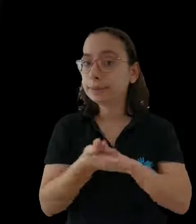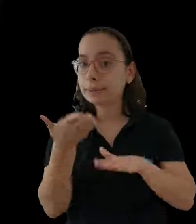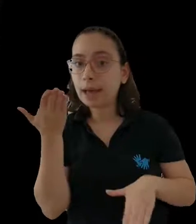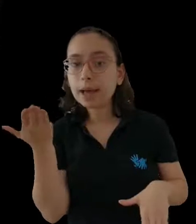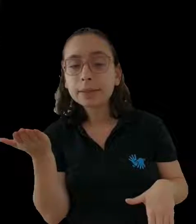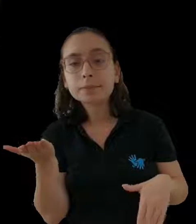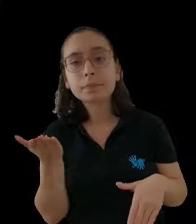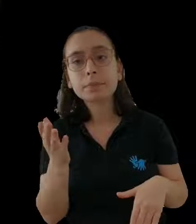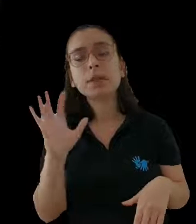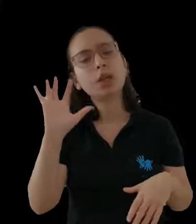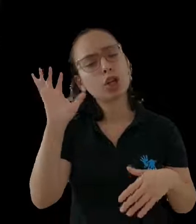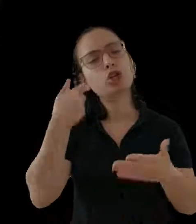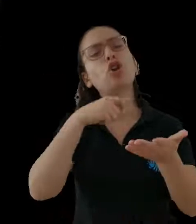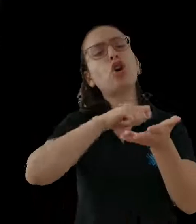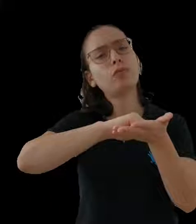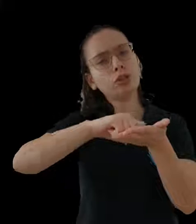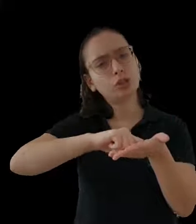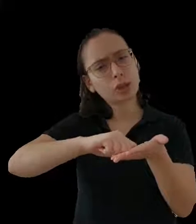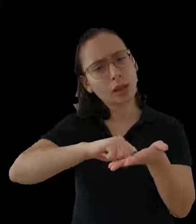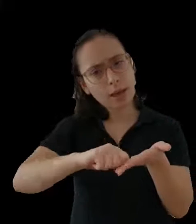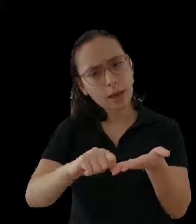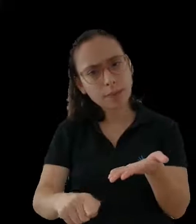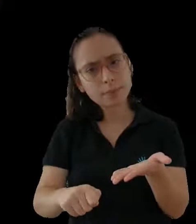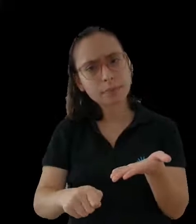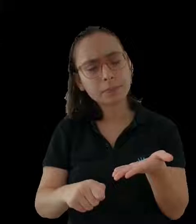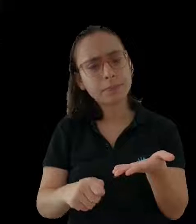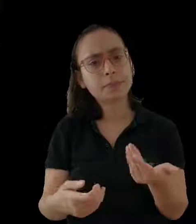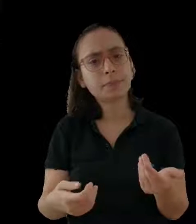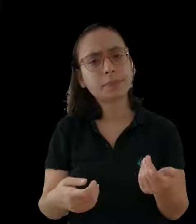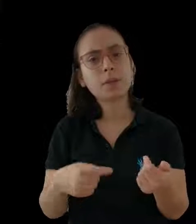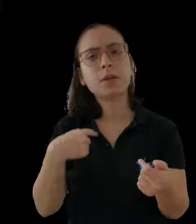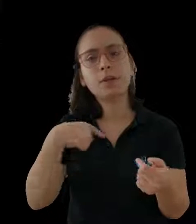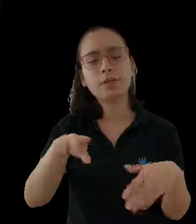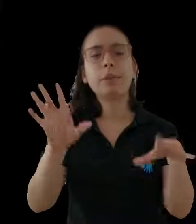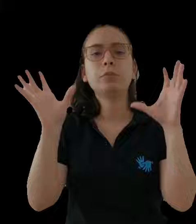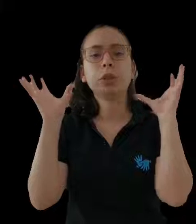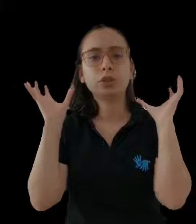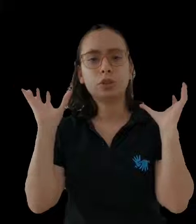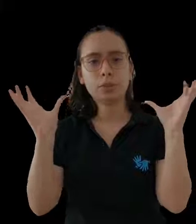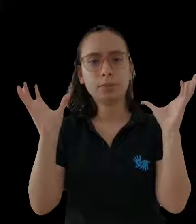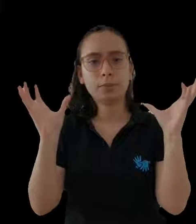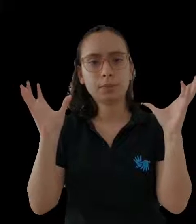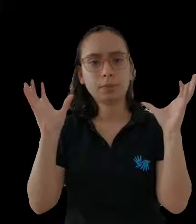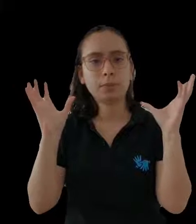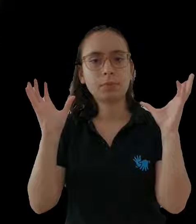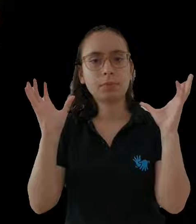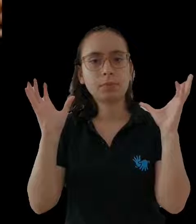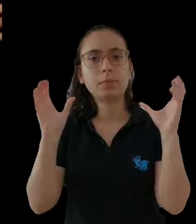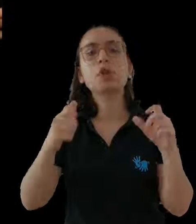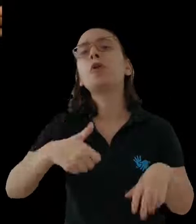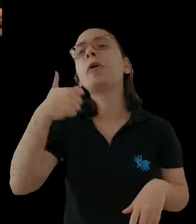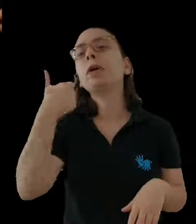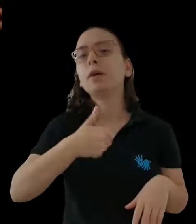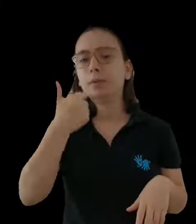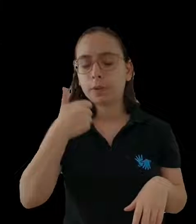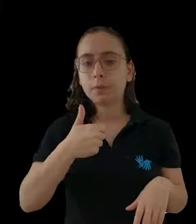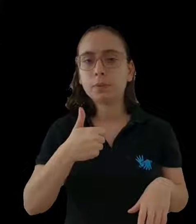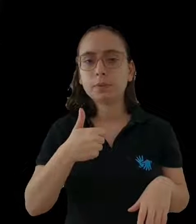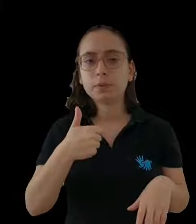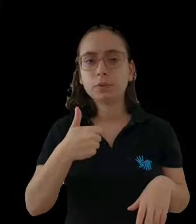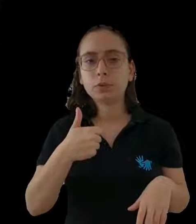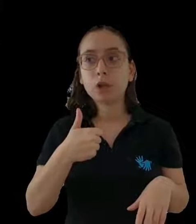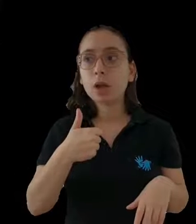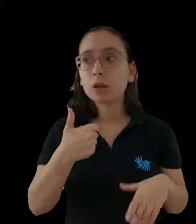ele sai, ele resolve, né? Ele escreve a carta e aí ele vai para o castelo. E o